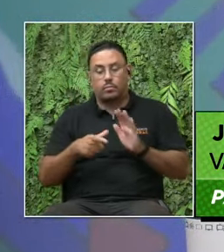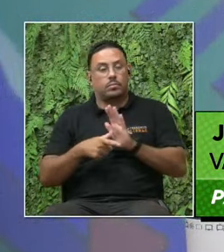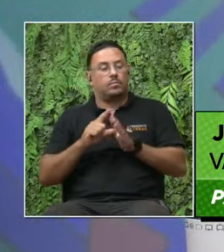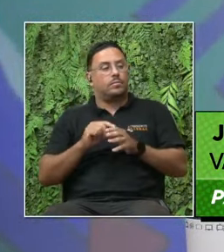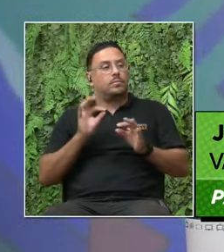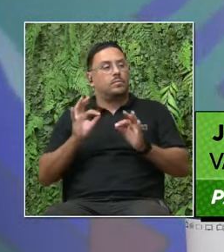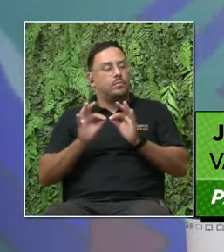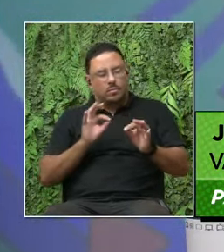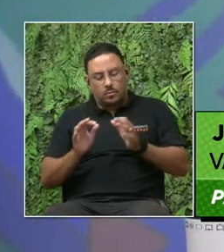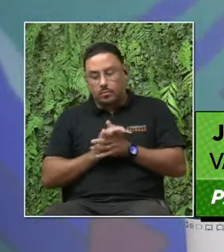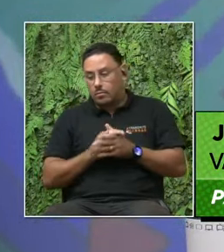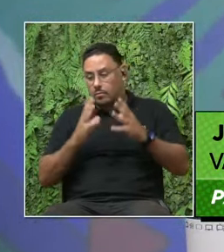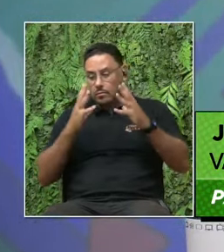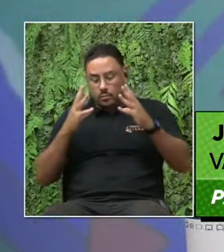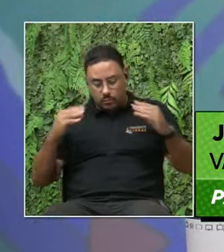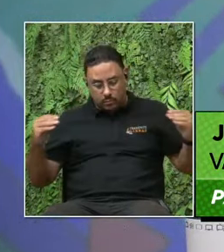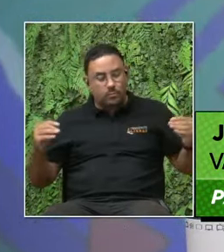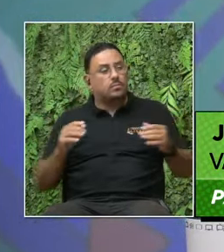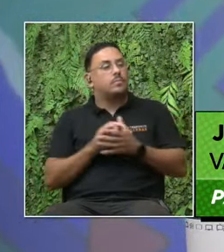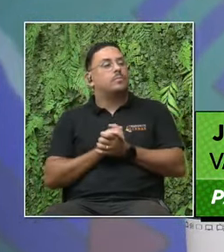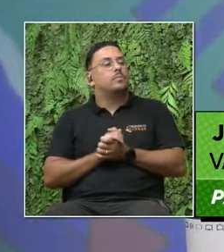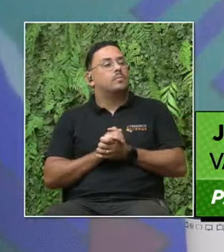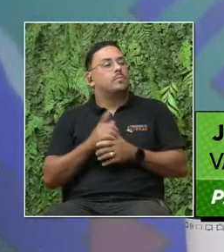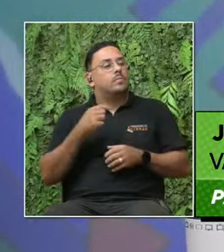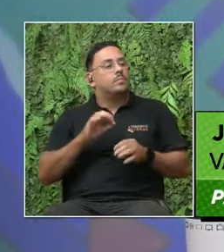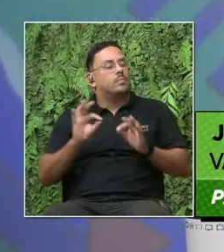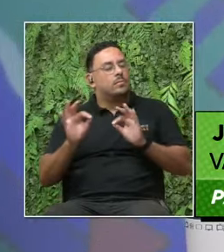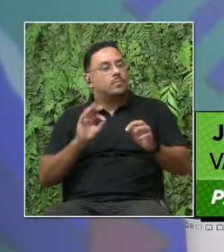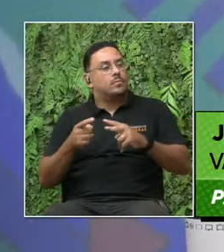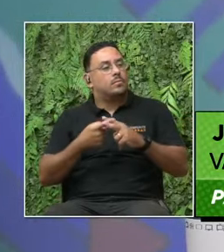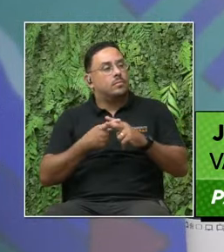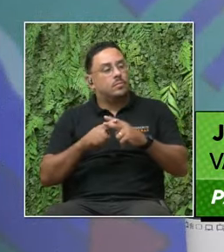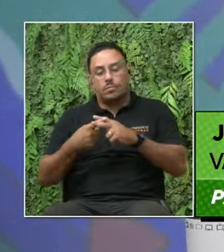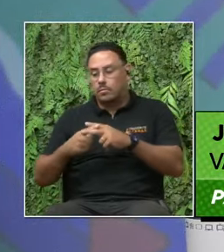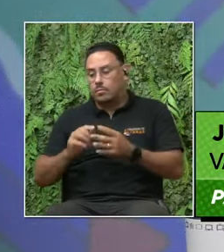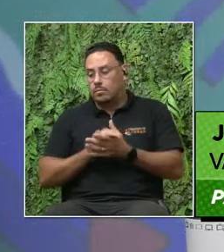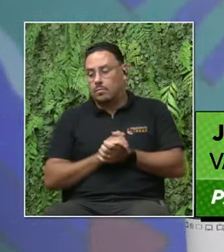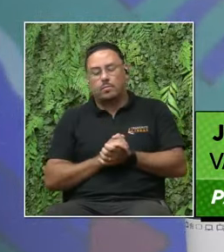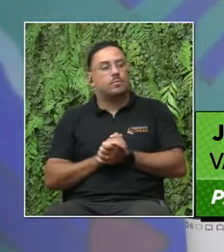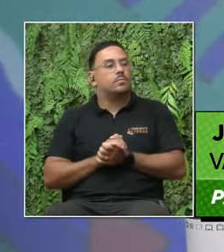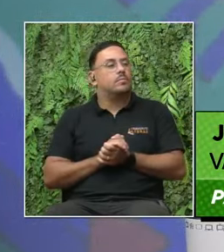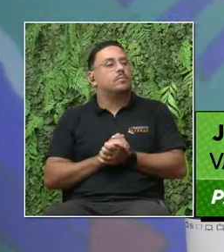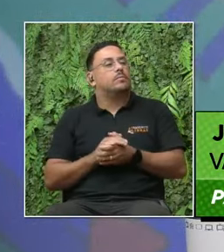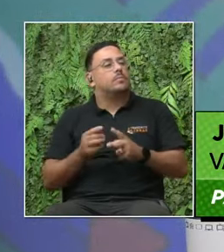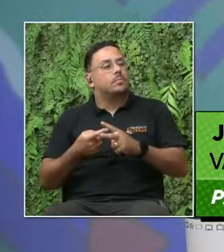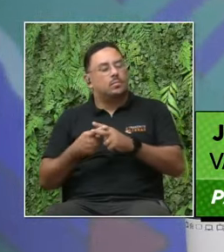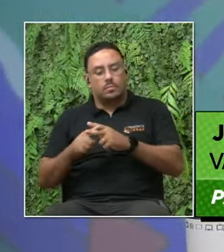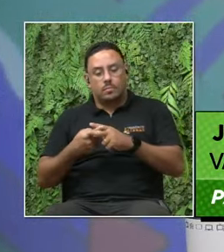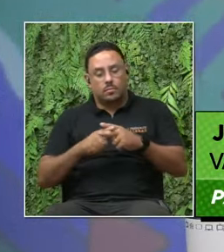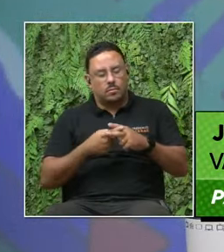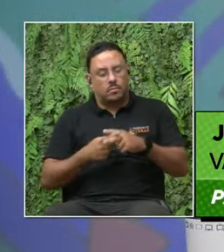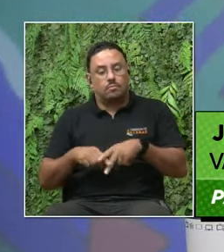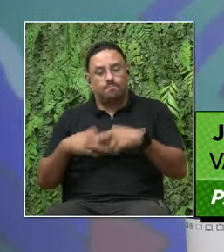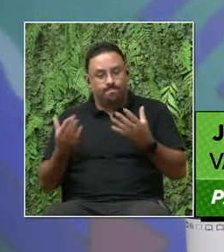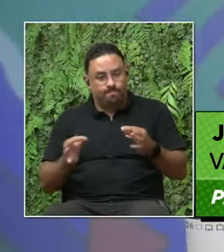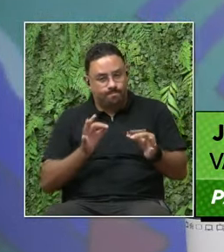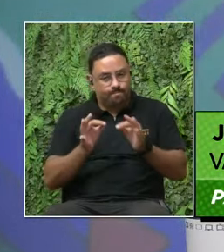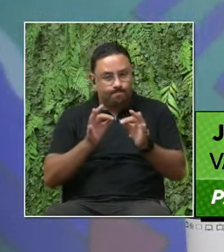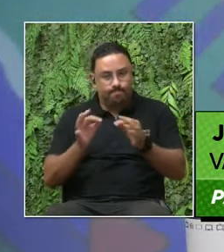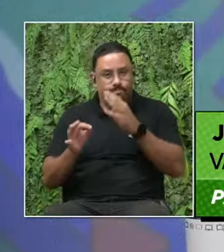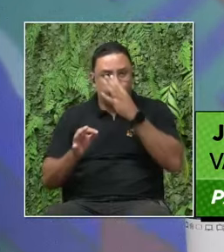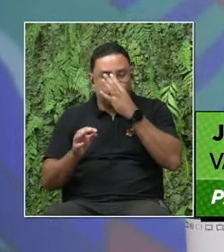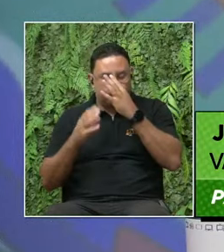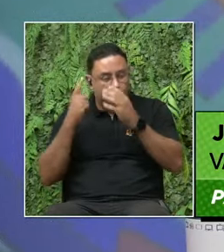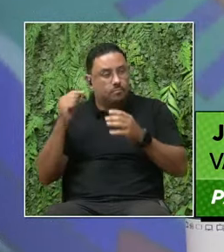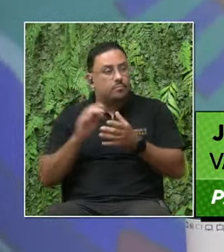aquela coisa né tranquilaço e tal a Rapaziada vai dar aquela ajustada Beleza vai dar aquela ajustada belezinha no